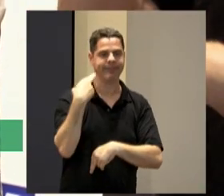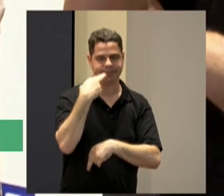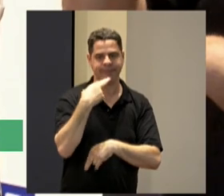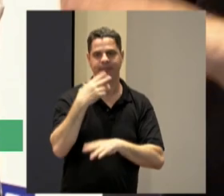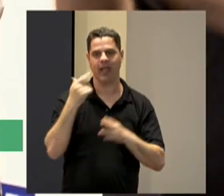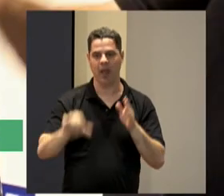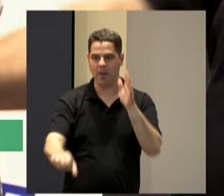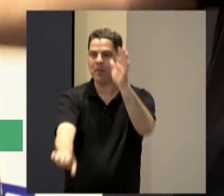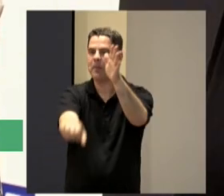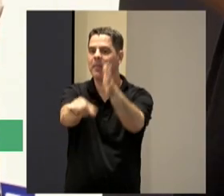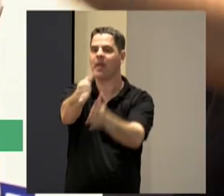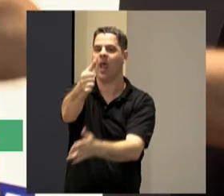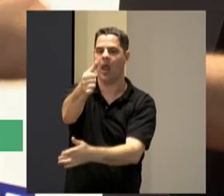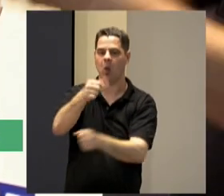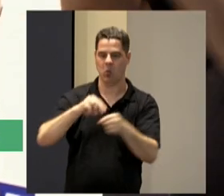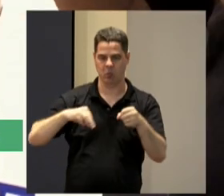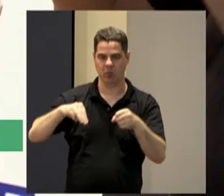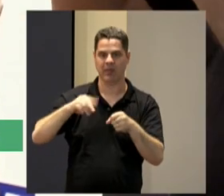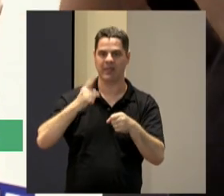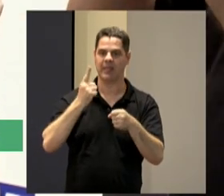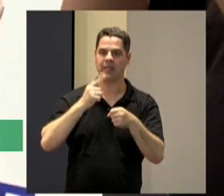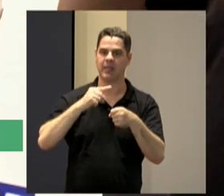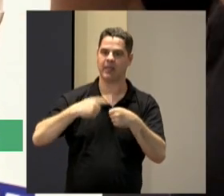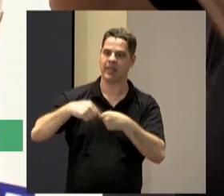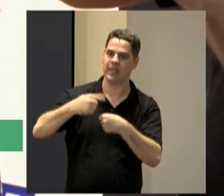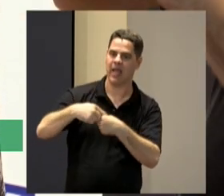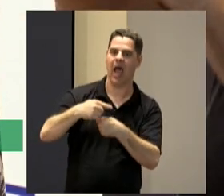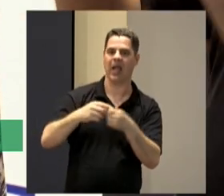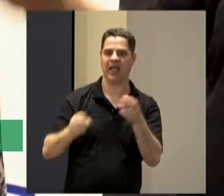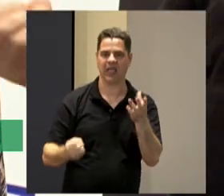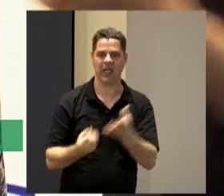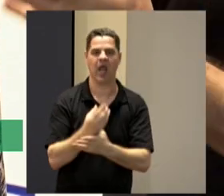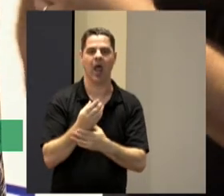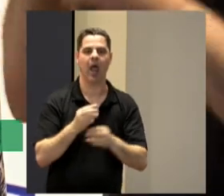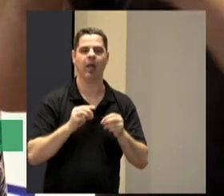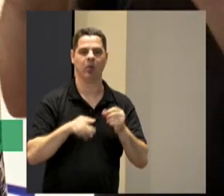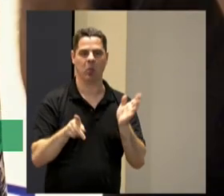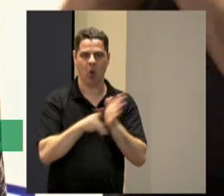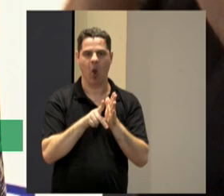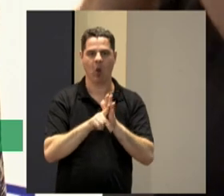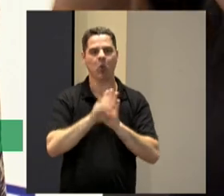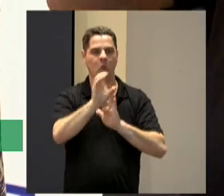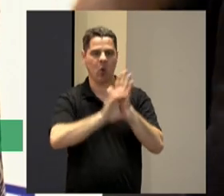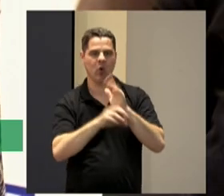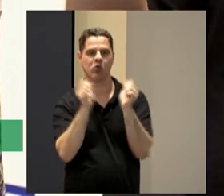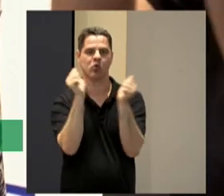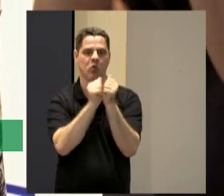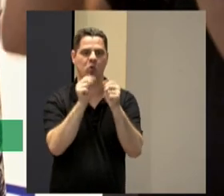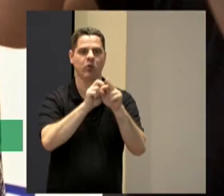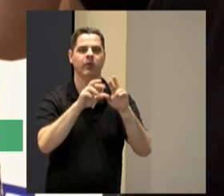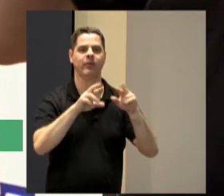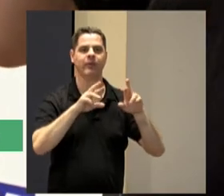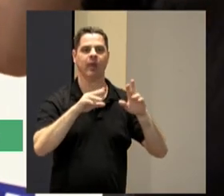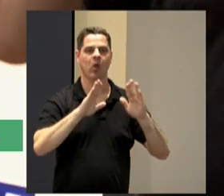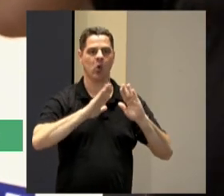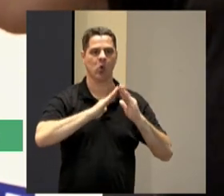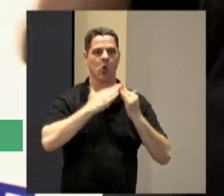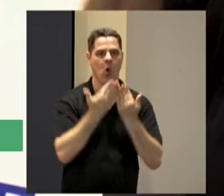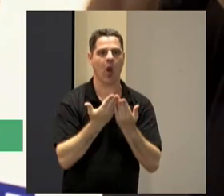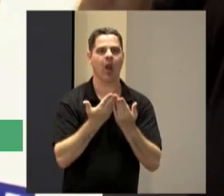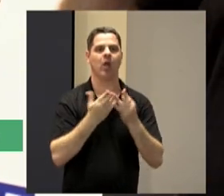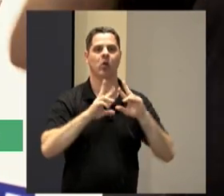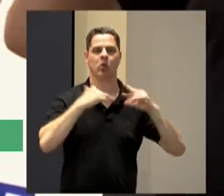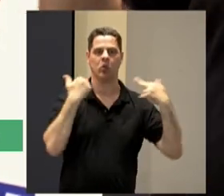E é o primeiro município que constrói a matriz com a rede. Ela poderia ter sido